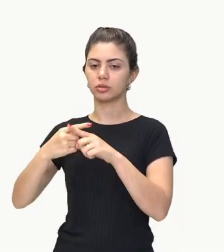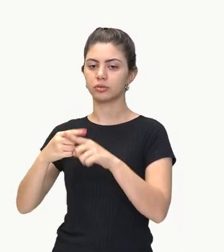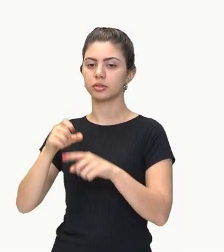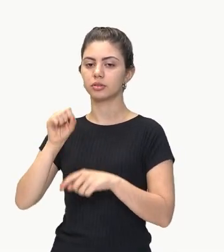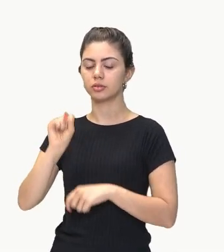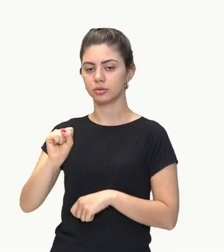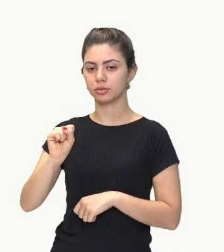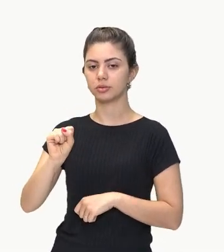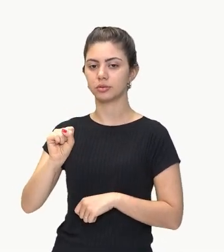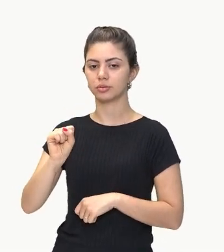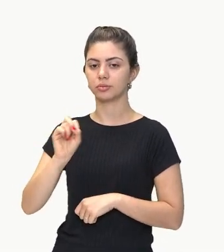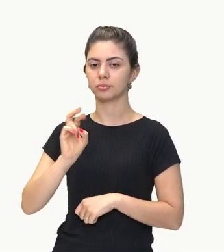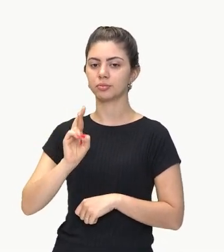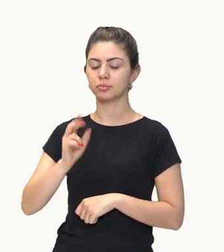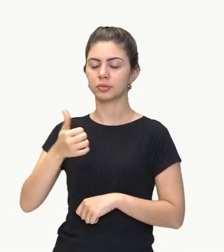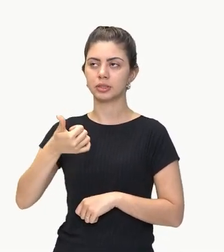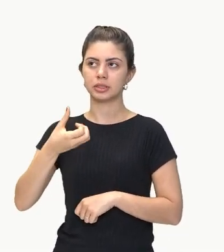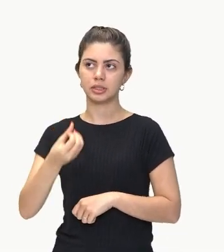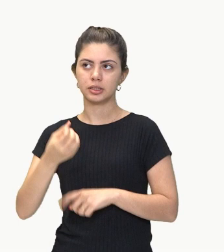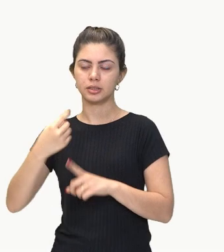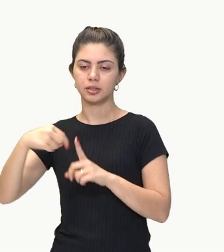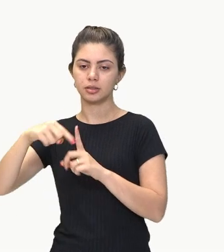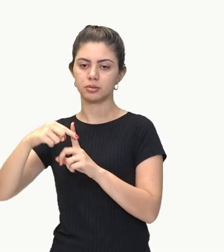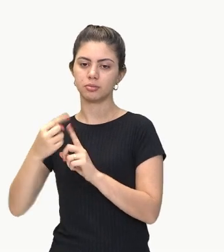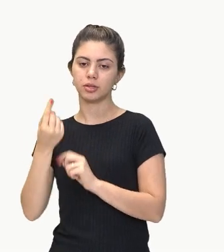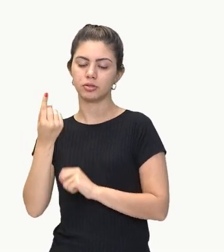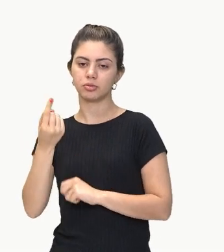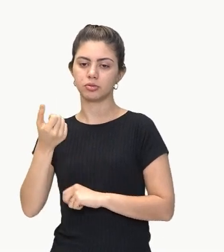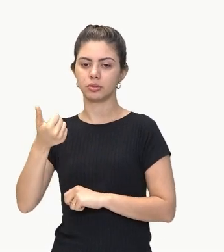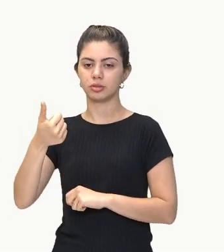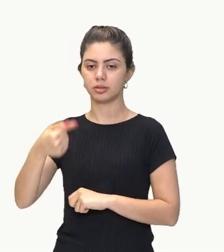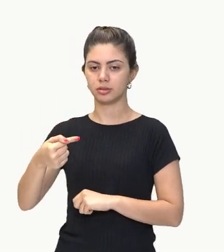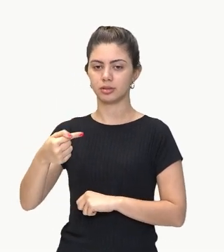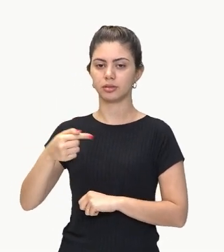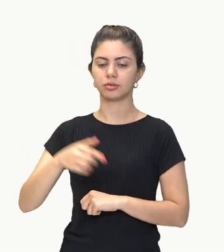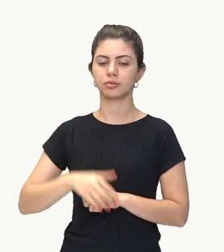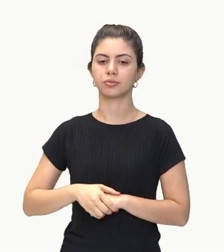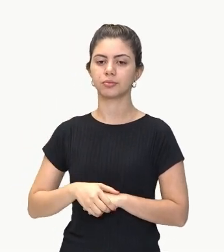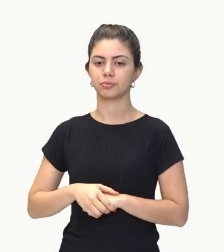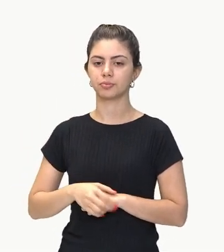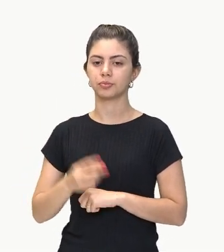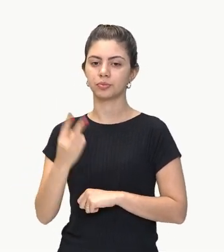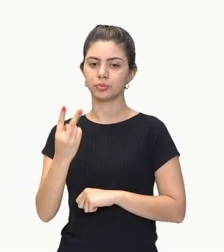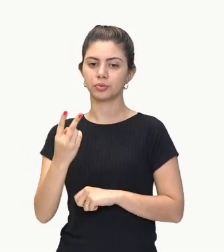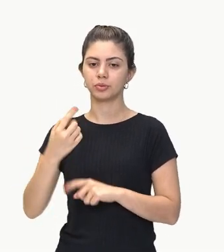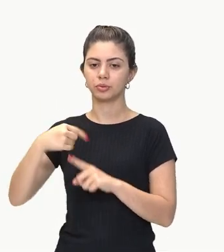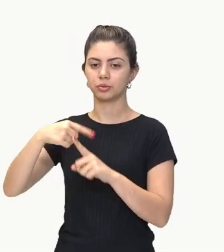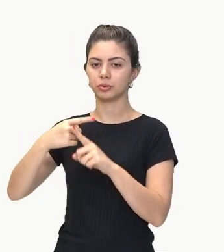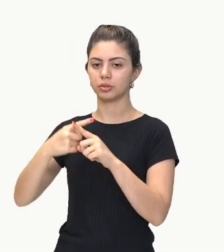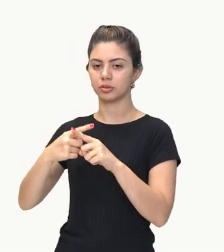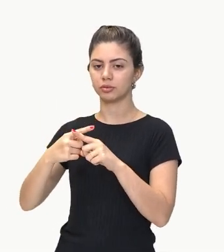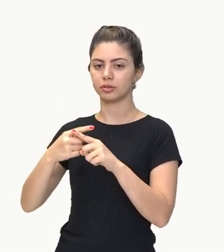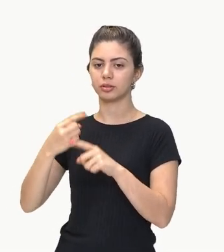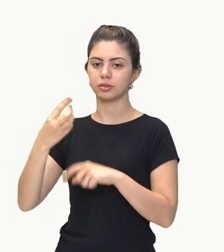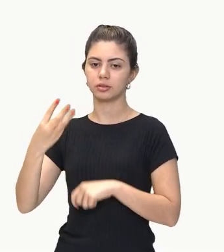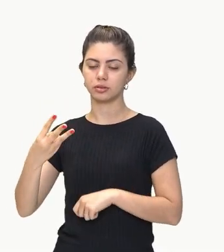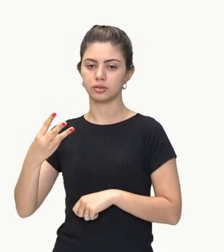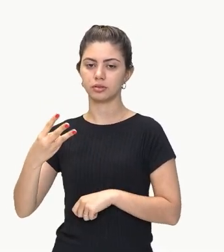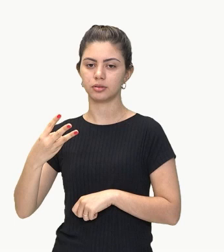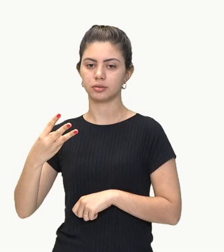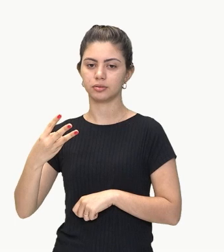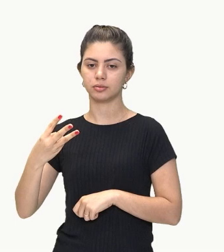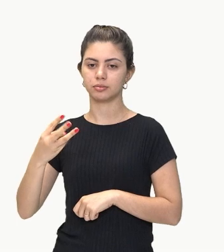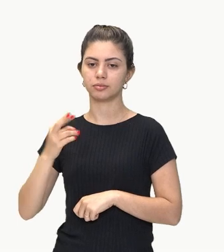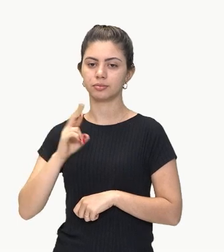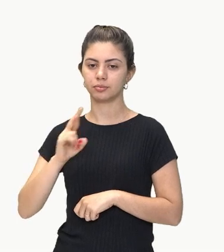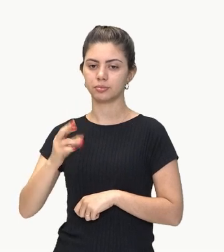8, 16. Com mais um que subiu, 17. Vai 1 de novo. E 2 vezes